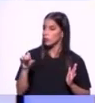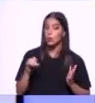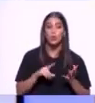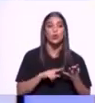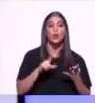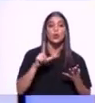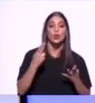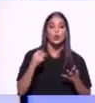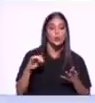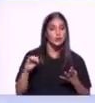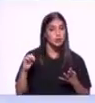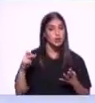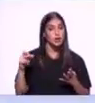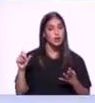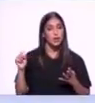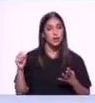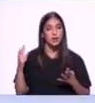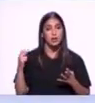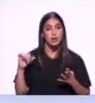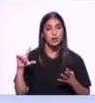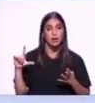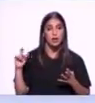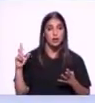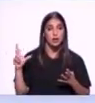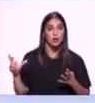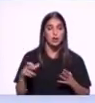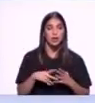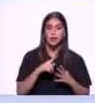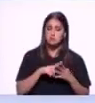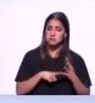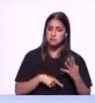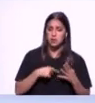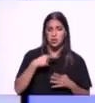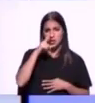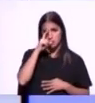Luís Aguilar. E estes que me estão a lembrar,